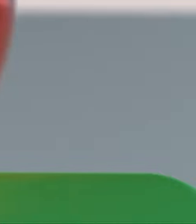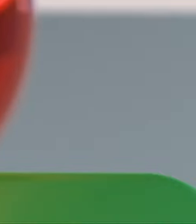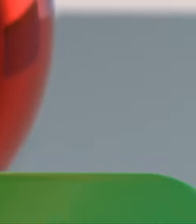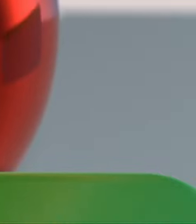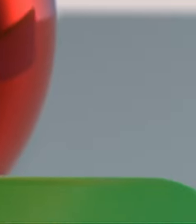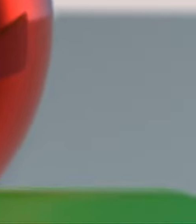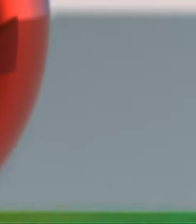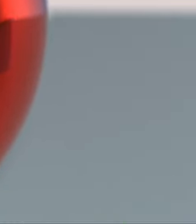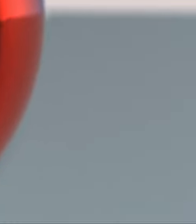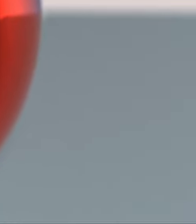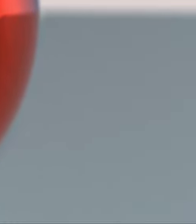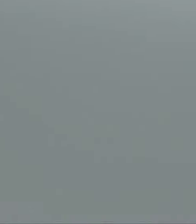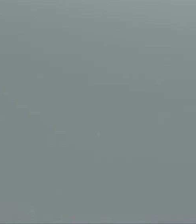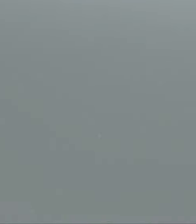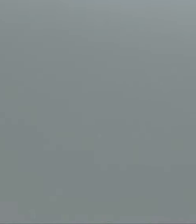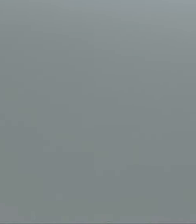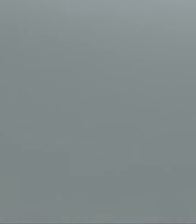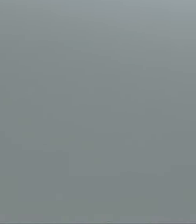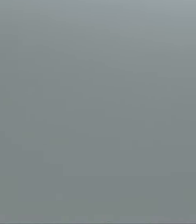tchau